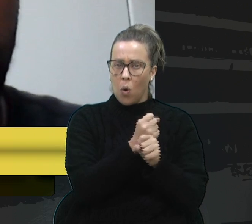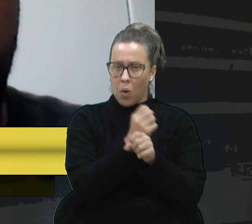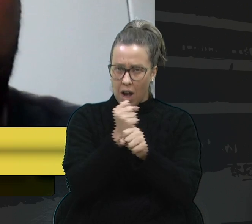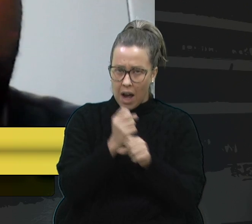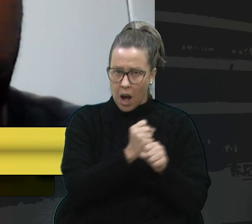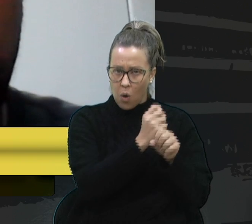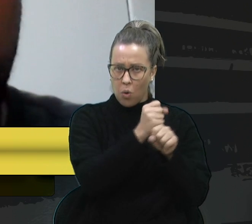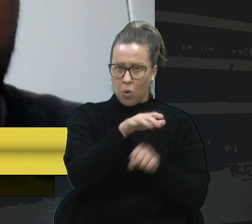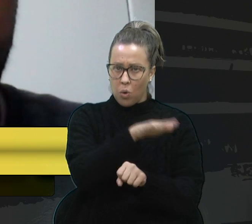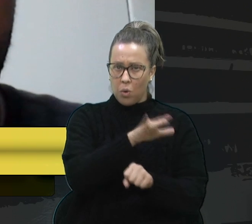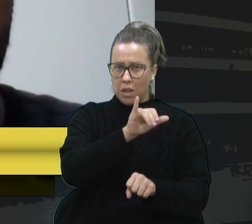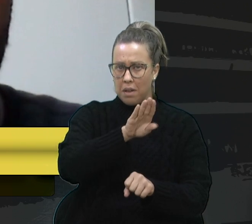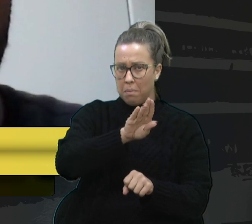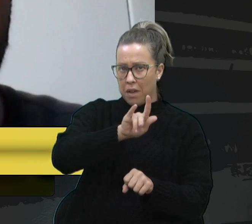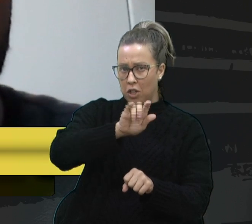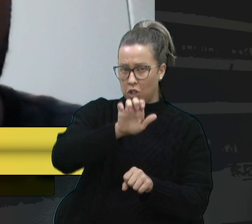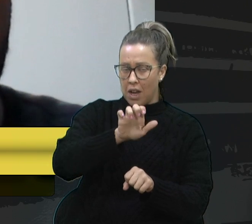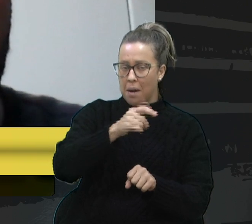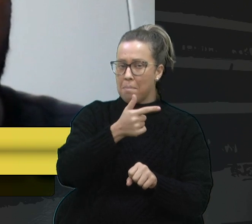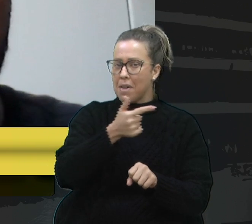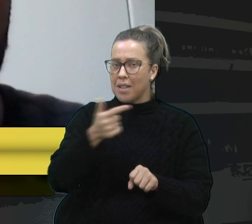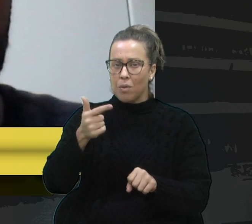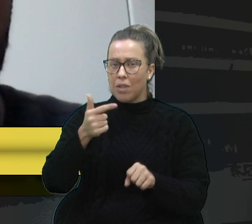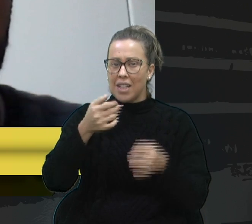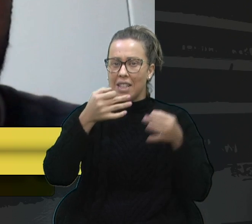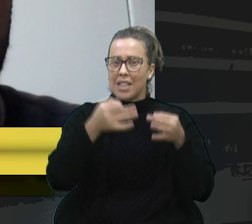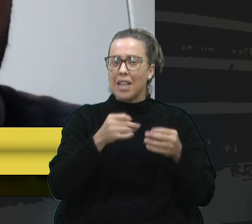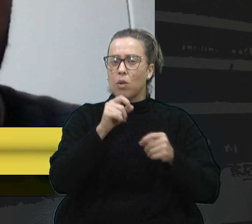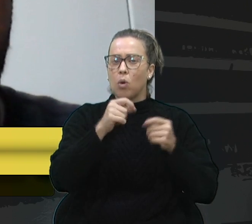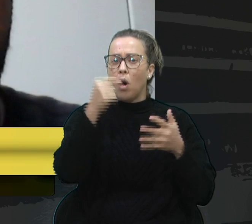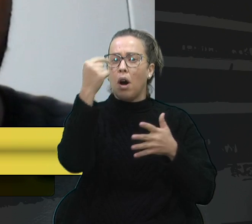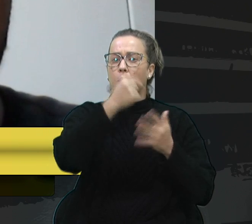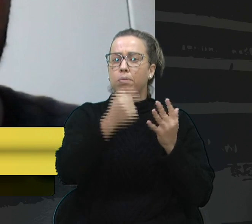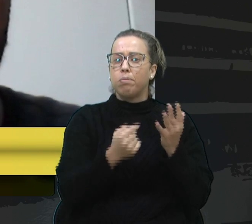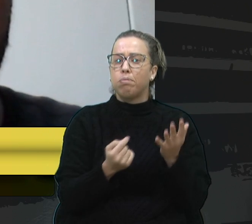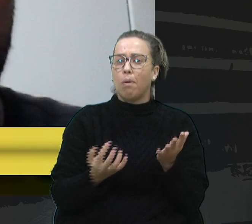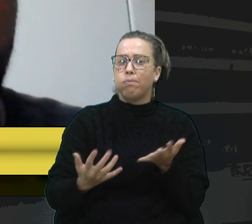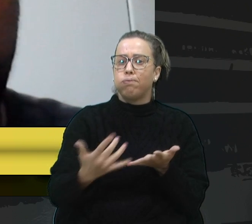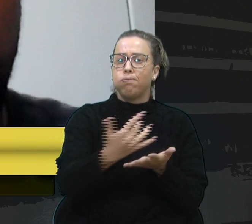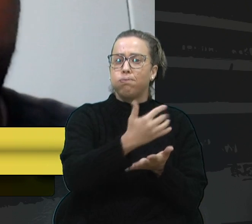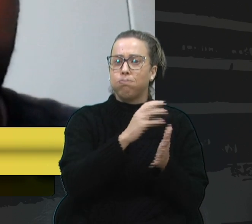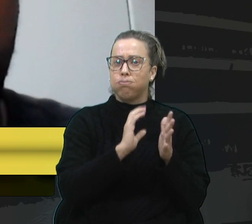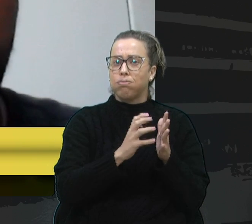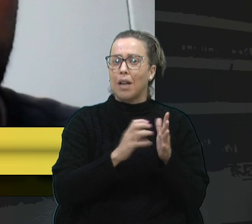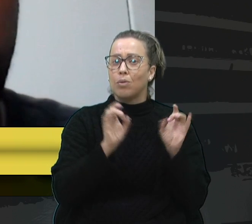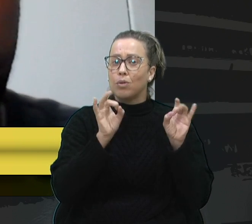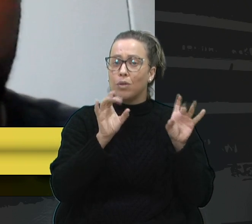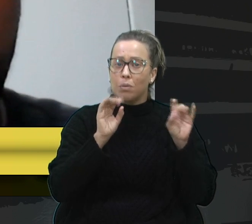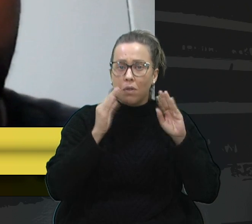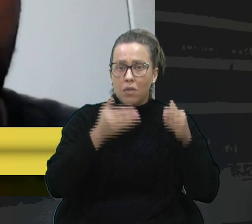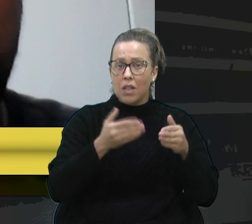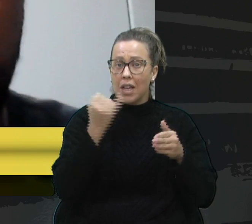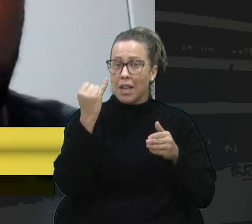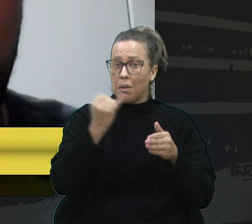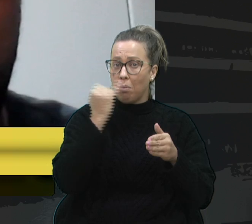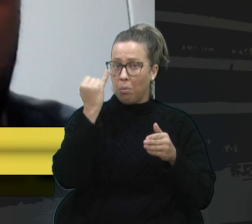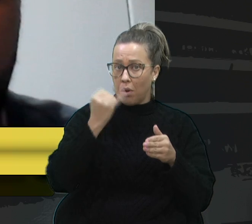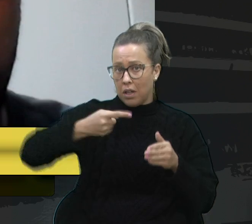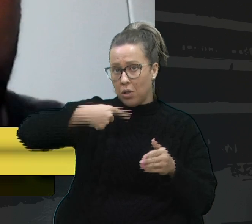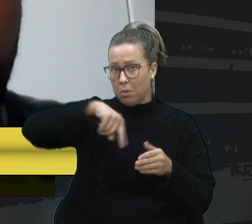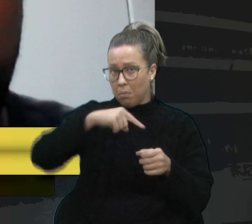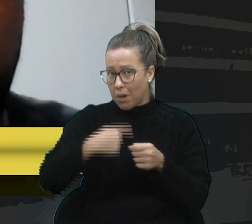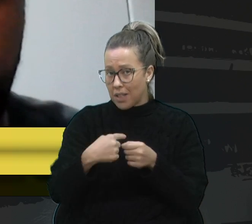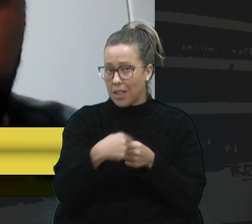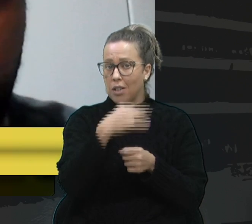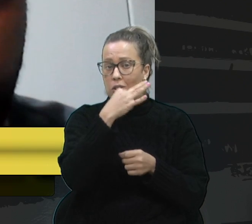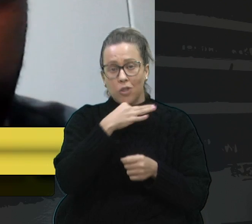IBGE, mas que não contempla uma série de dados e especificidades que nós entendemos importantes para o município de